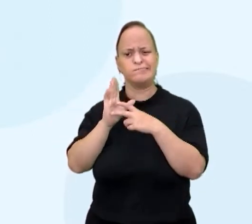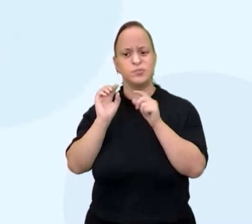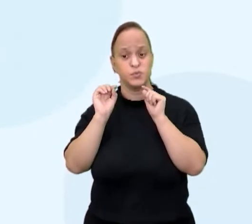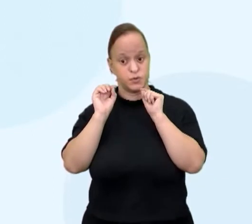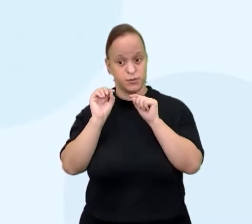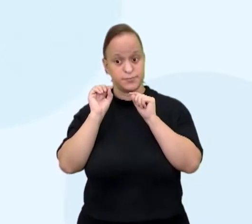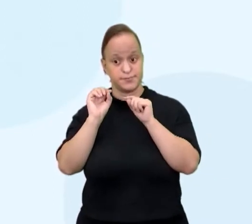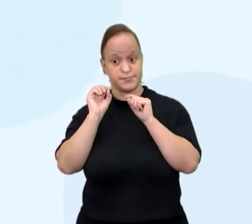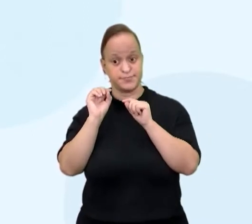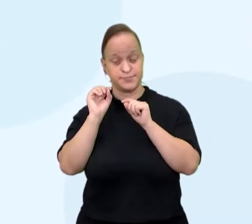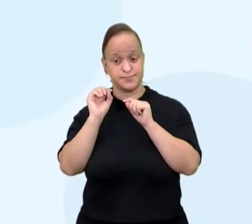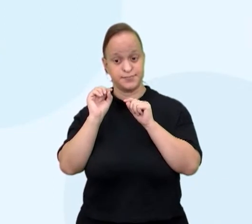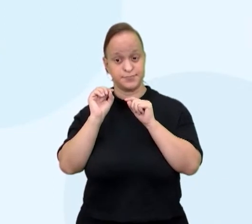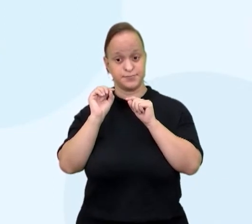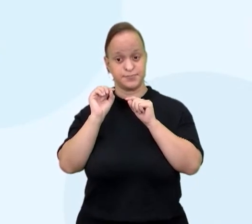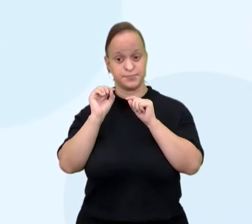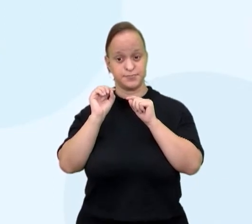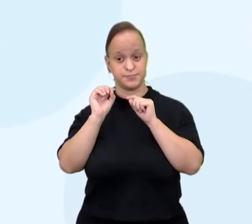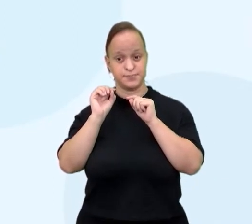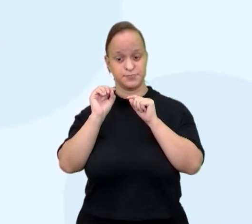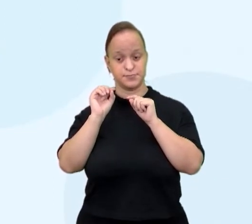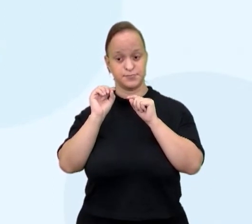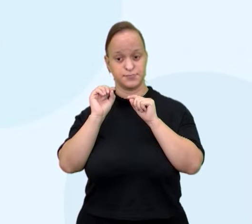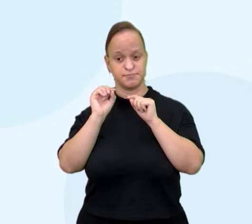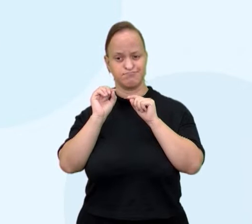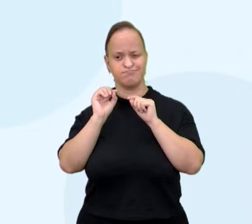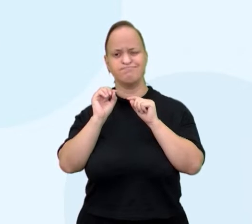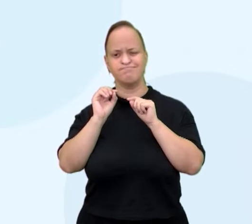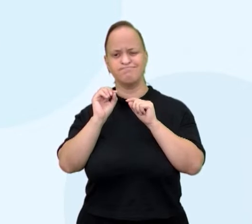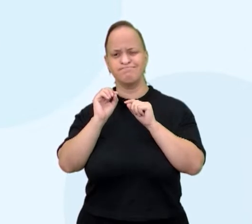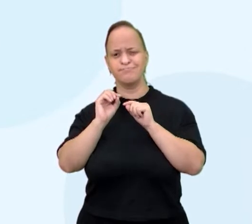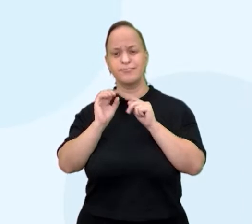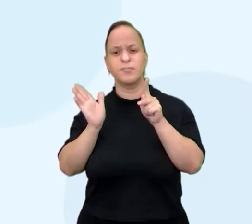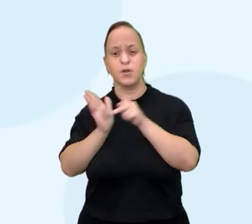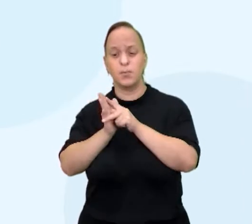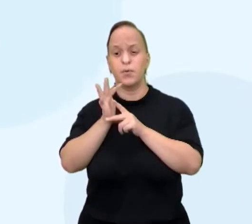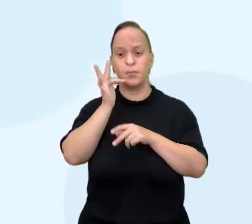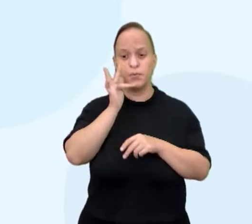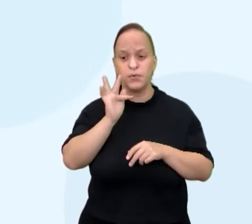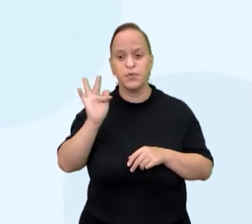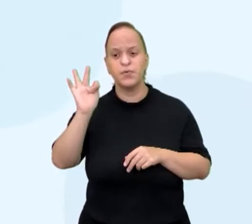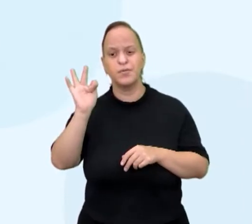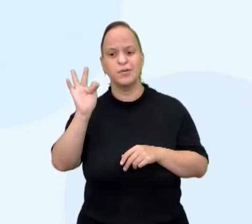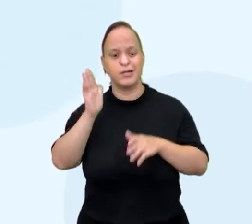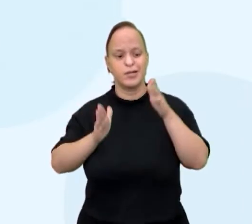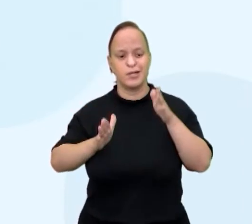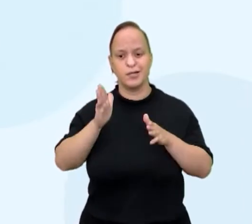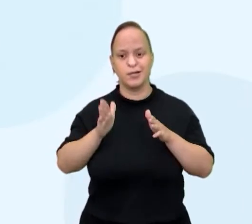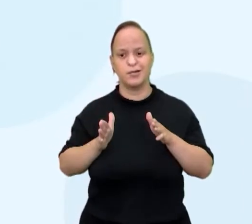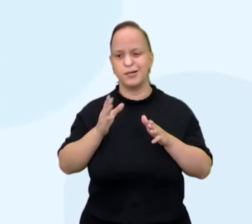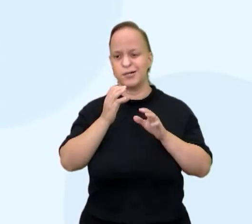anteriores? A Belle Époque, que é uma expressão francesa que significa bela época, foi um período